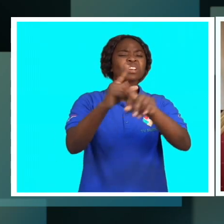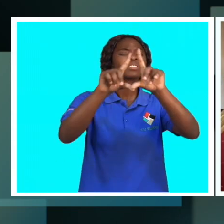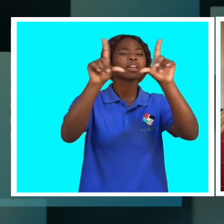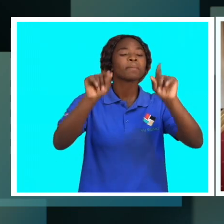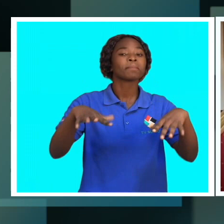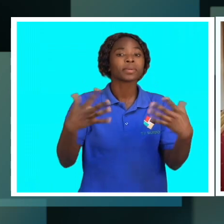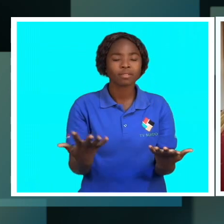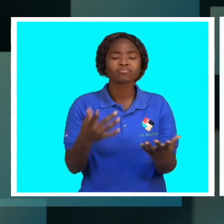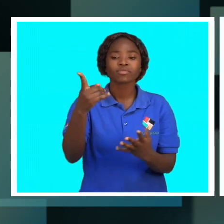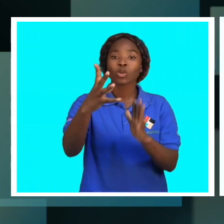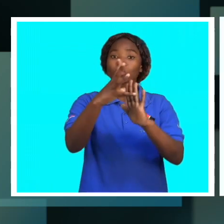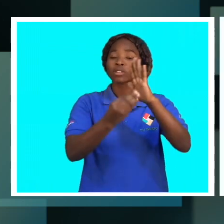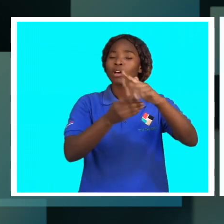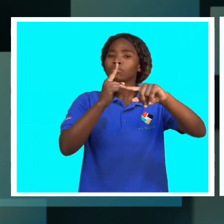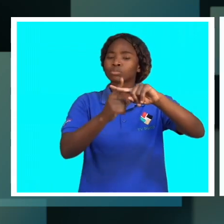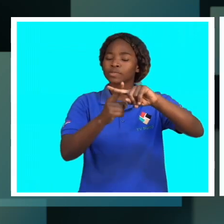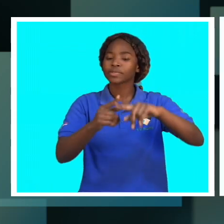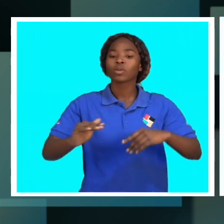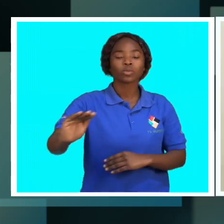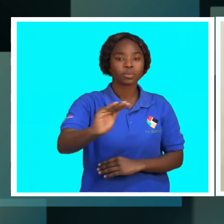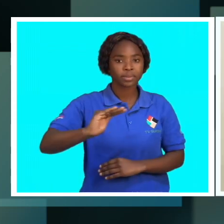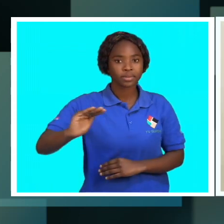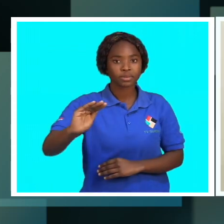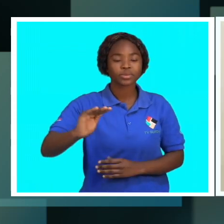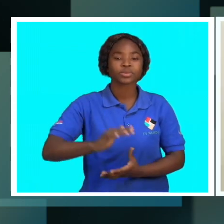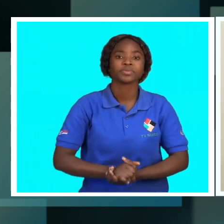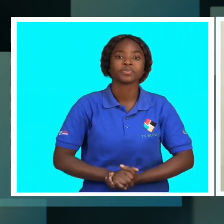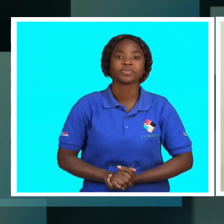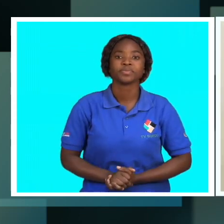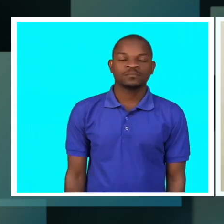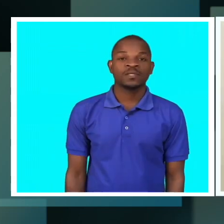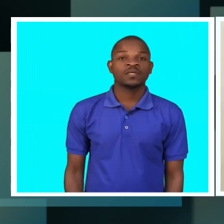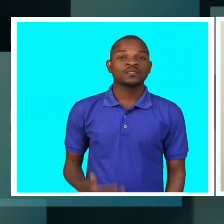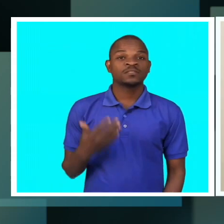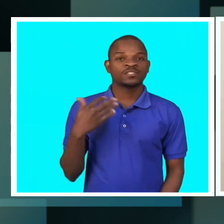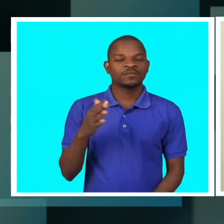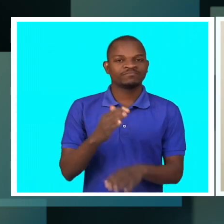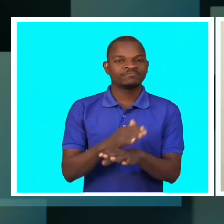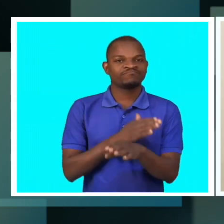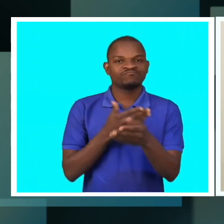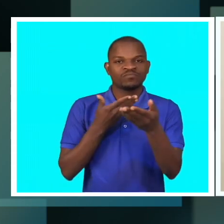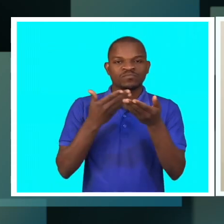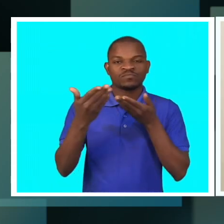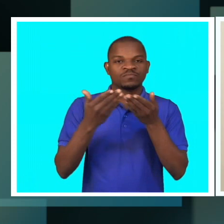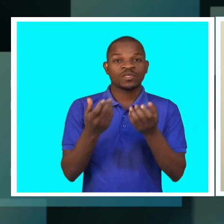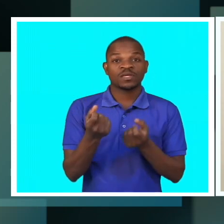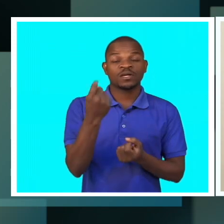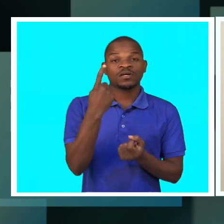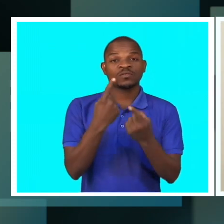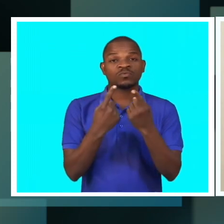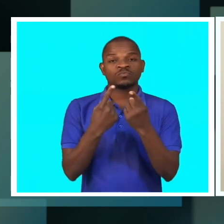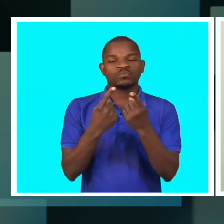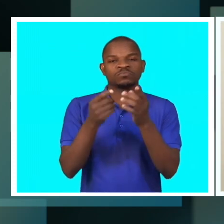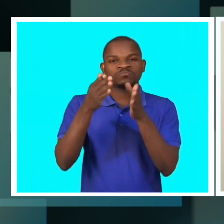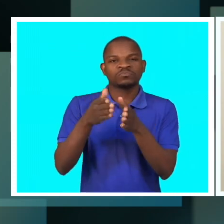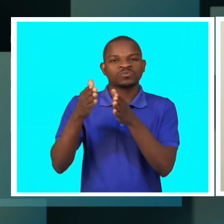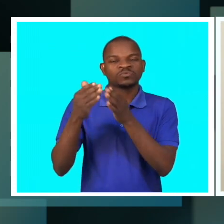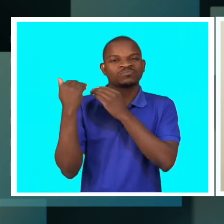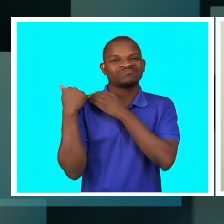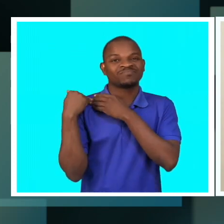programa Ouro Negro está a um impacto positivo nas comunidades. O conversar com alguns administradores, os